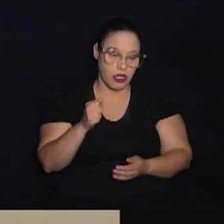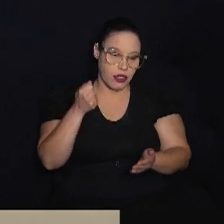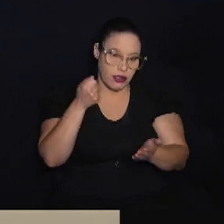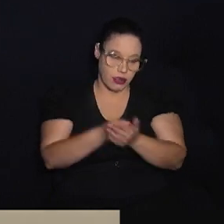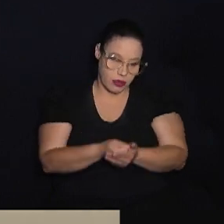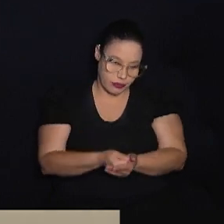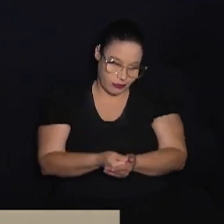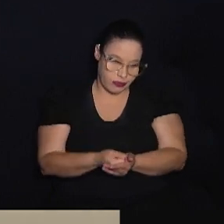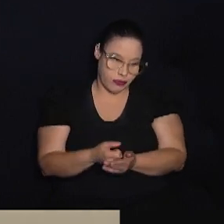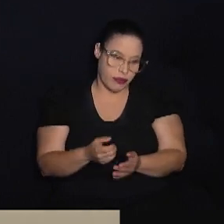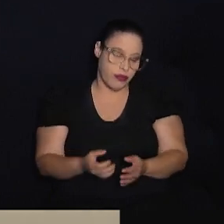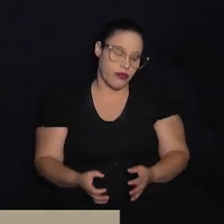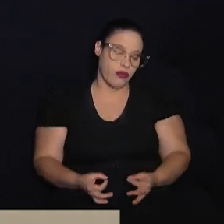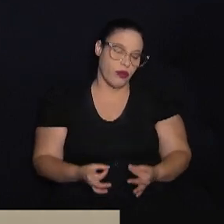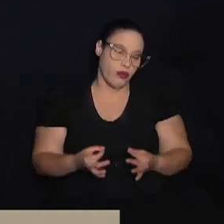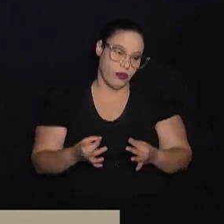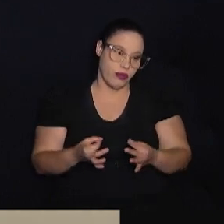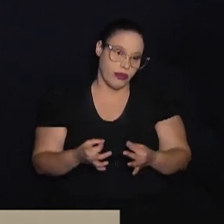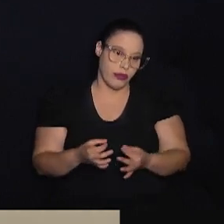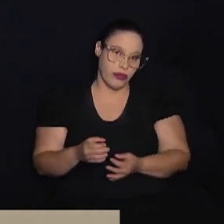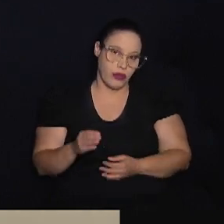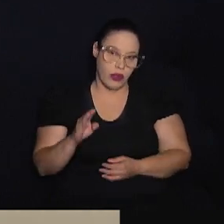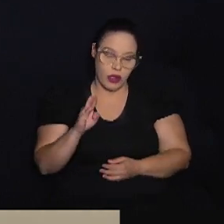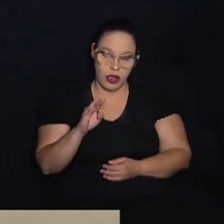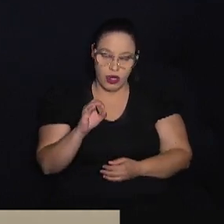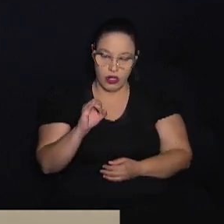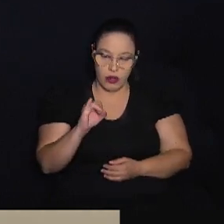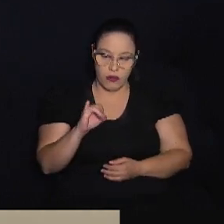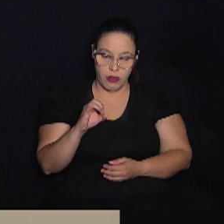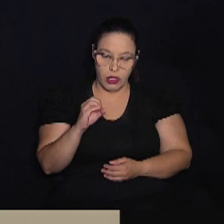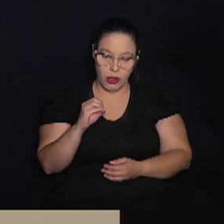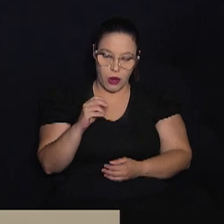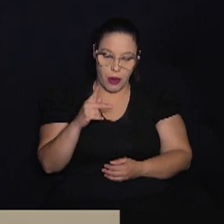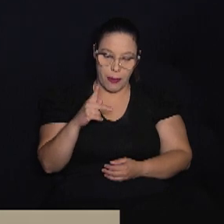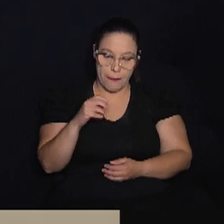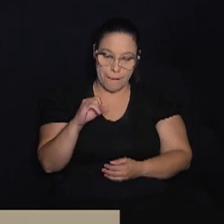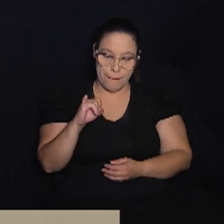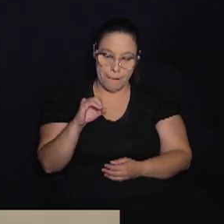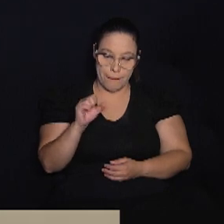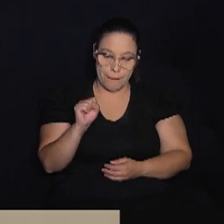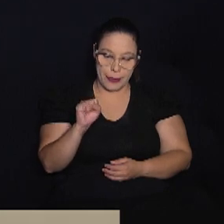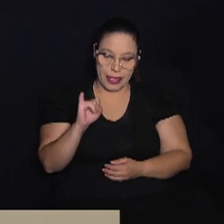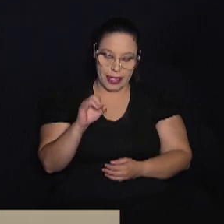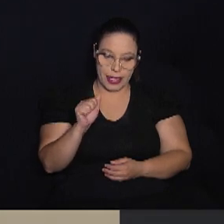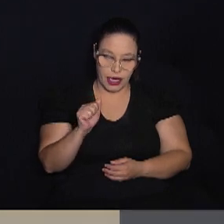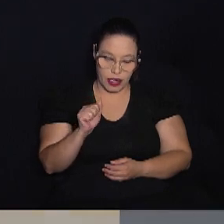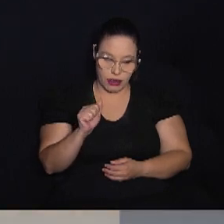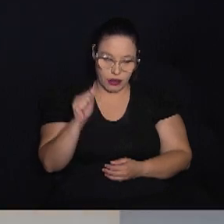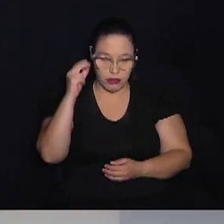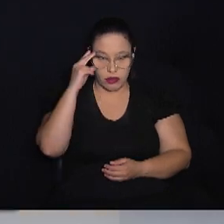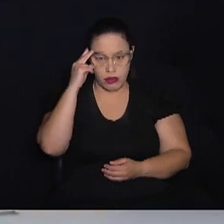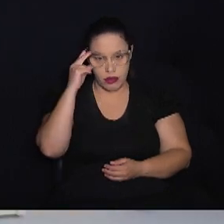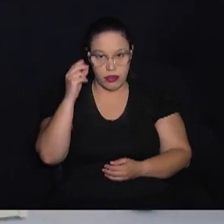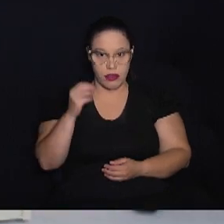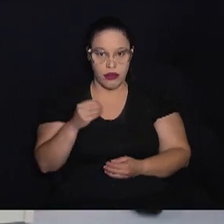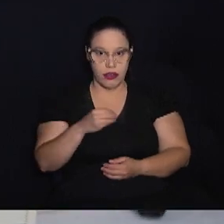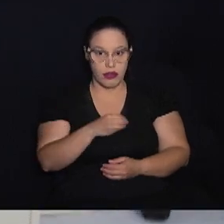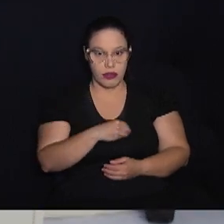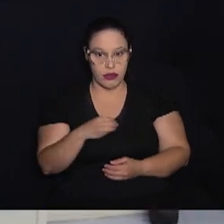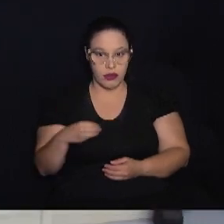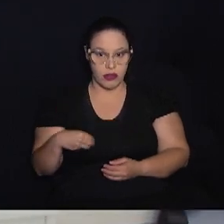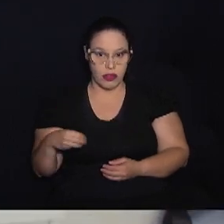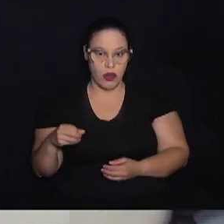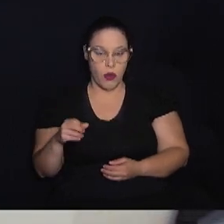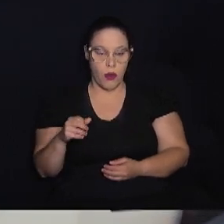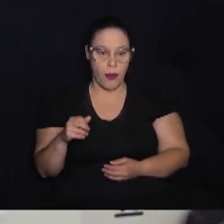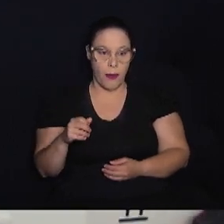tipo de tumor. A biópsia é quando você tira um pedacinho do tumor e manda para o patologista. O patologista vai analisar